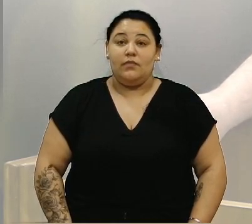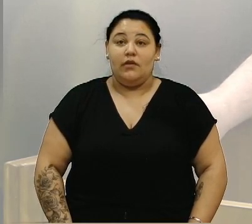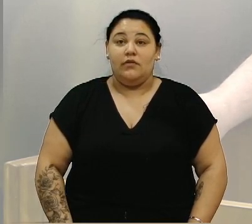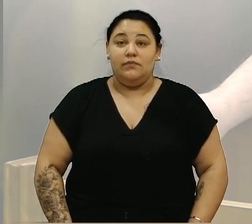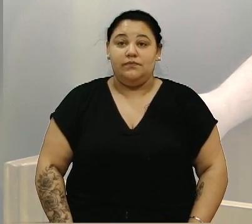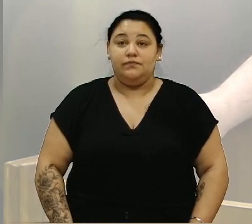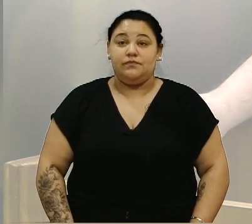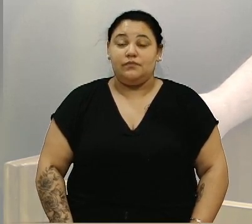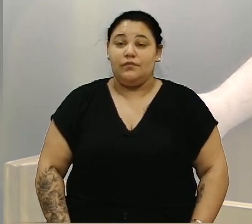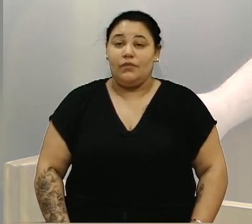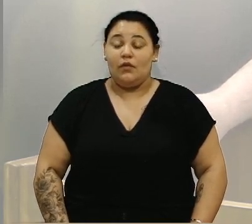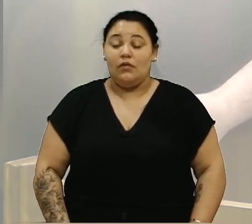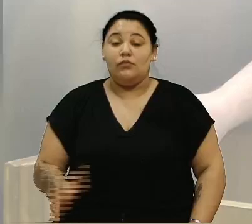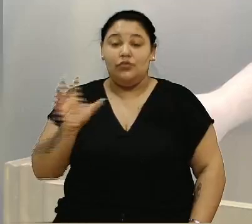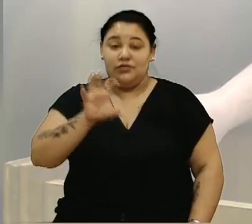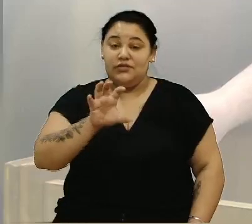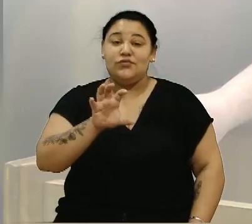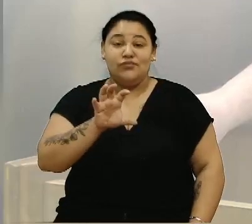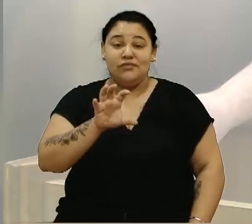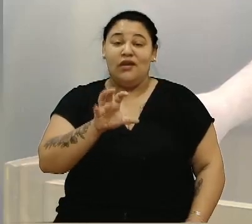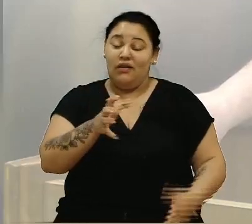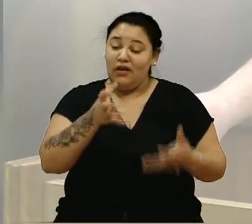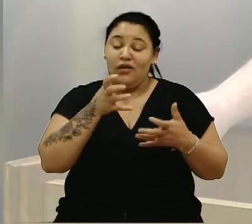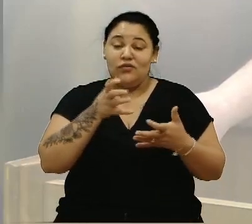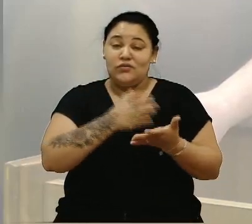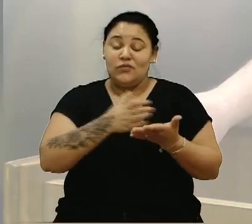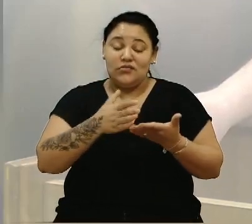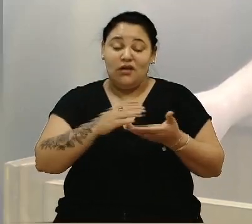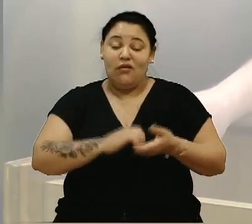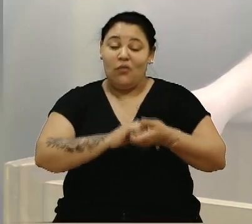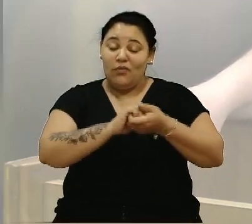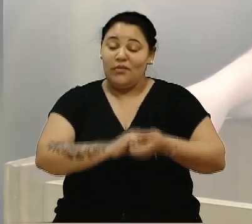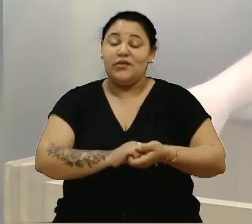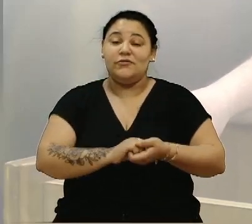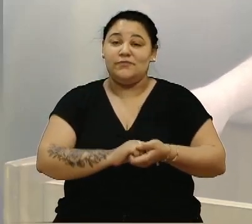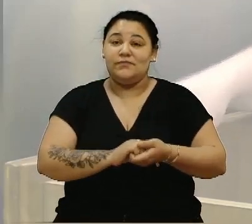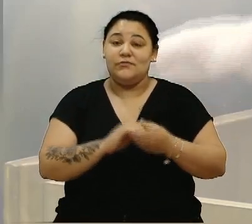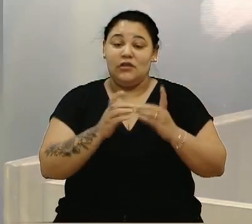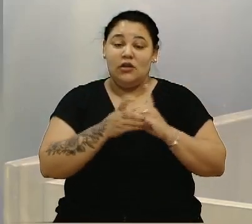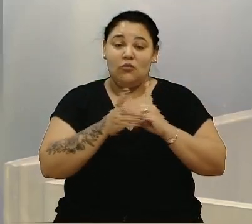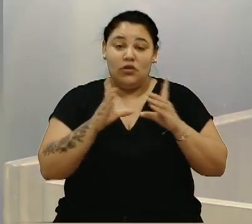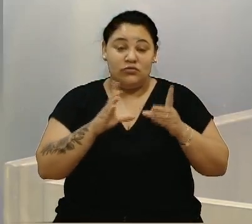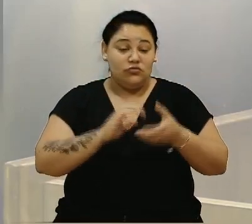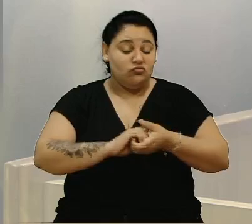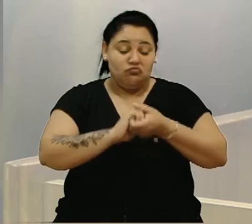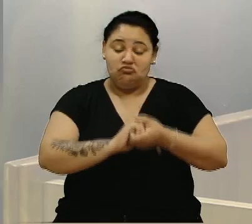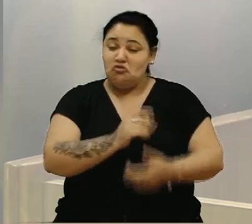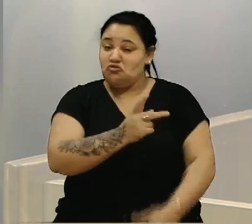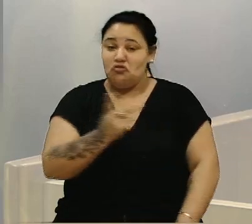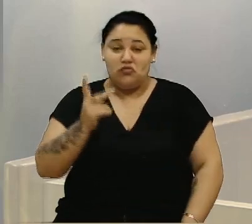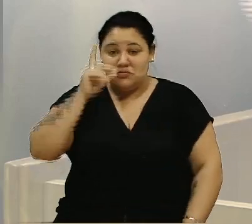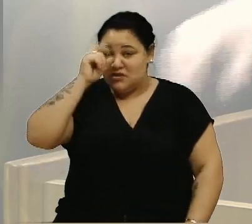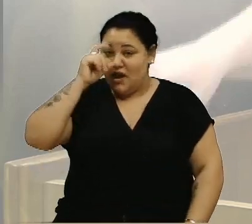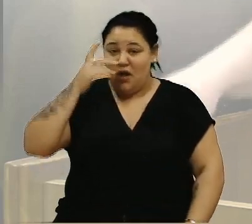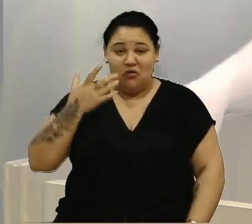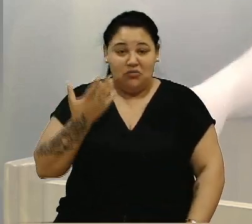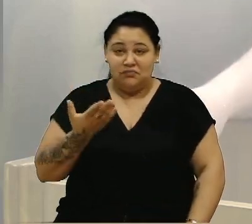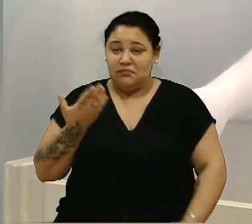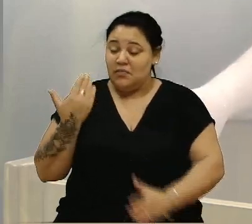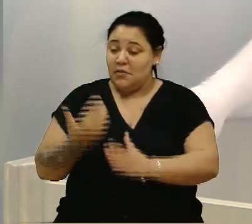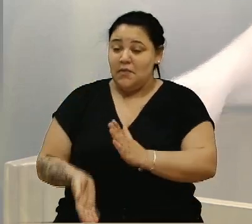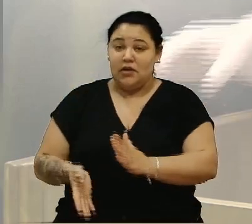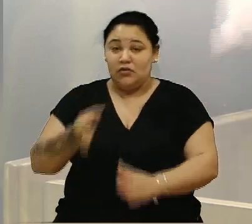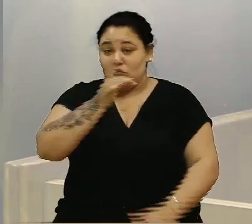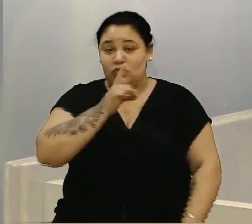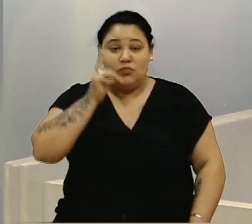E por isso que eu fiz questão de iniciar aqui cumprimentando, né, como democraticamente o candidato Scalco, mesmo derrotado no domingo